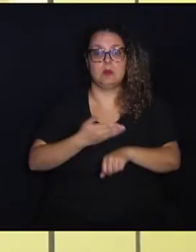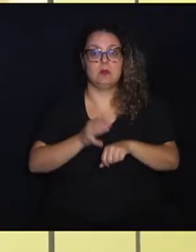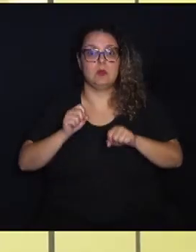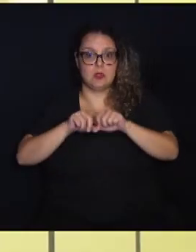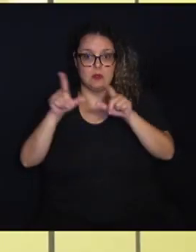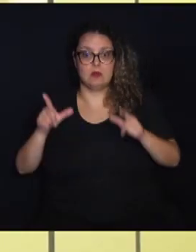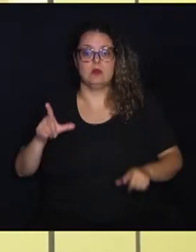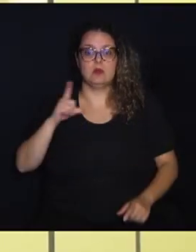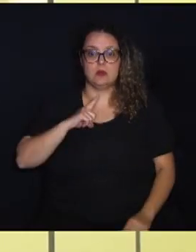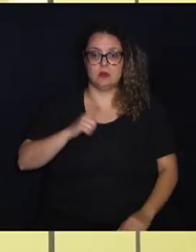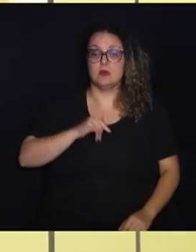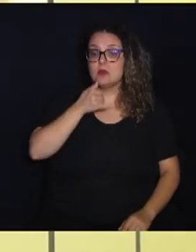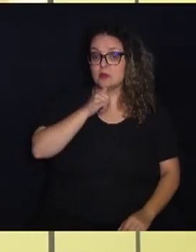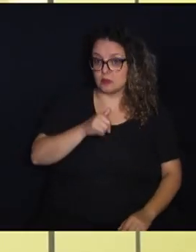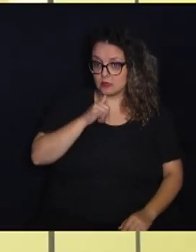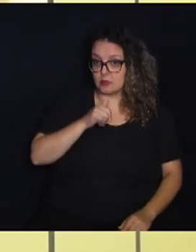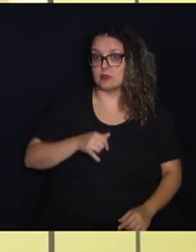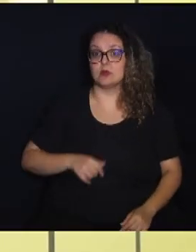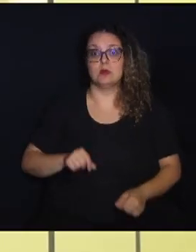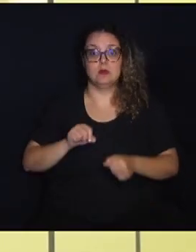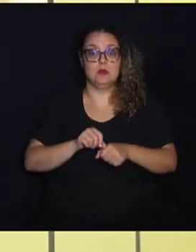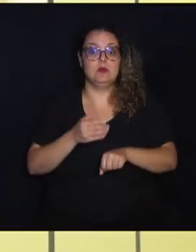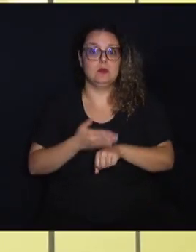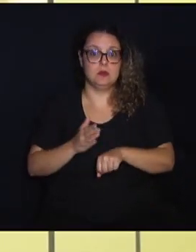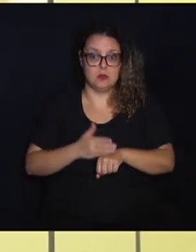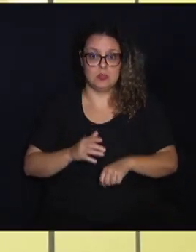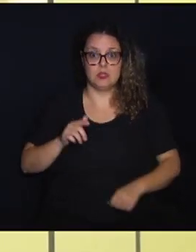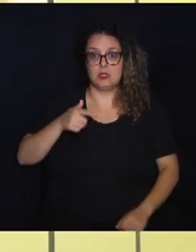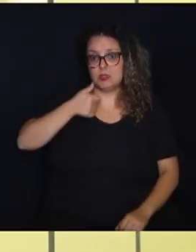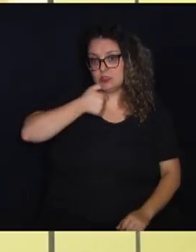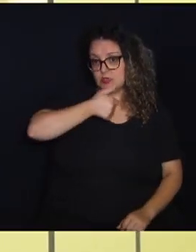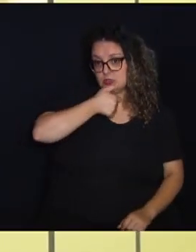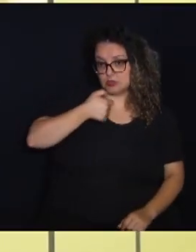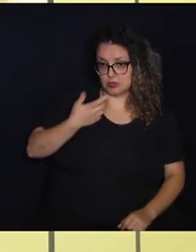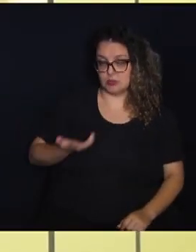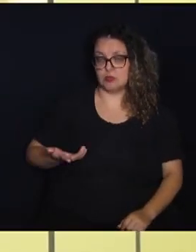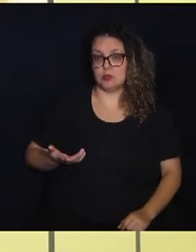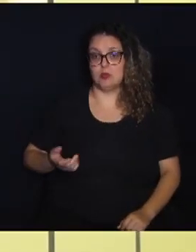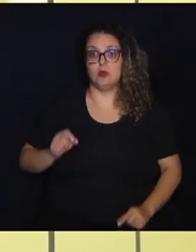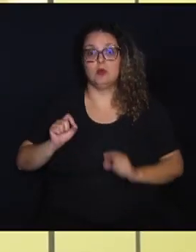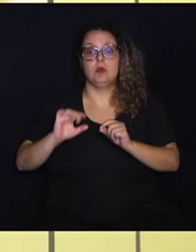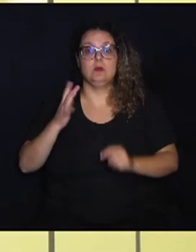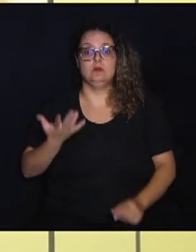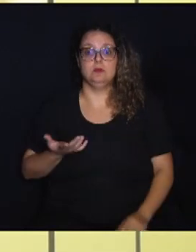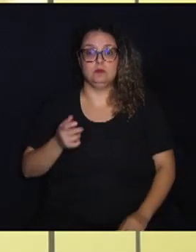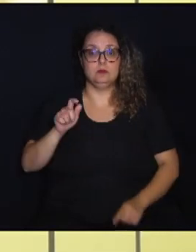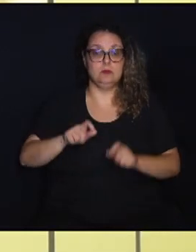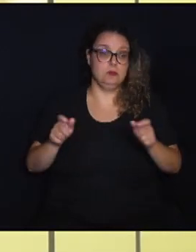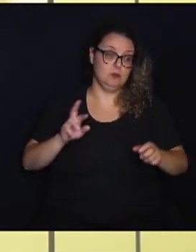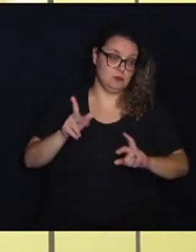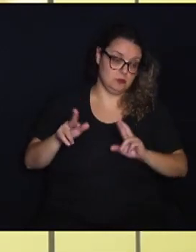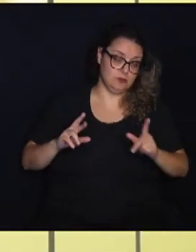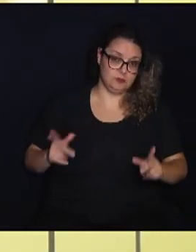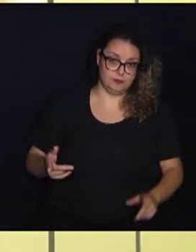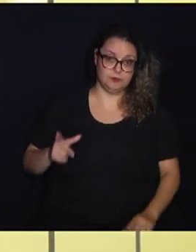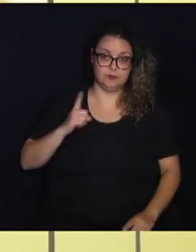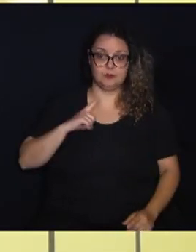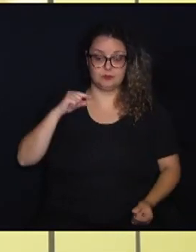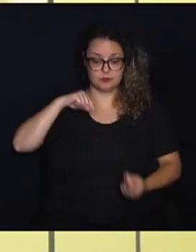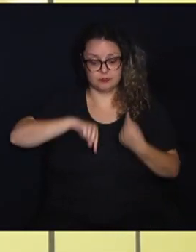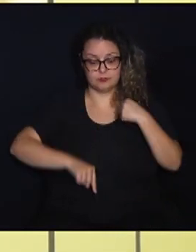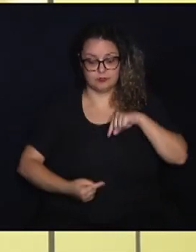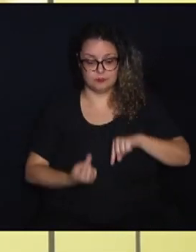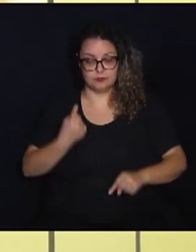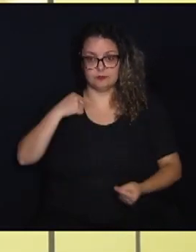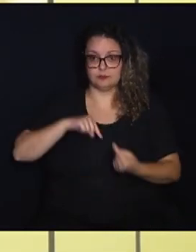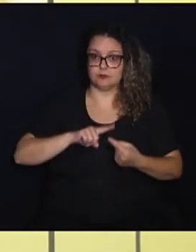vai ter energia para fazer o treino em jejum. Correto. Acontece que as pessoas são diferentes. Tem metabolismo que não